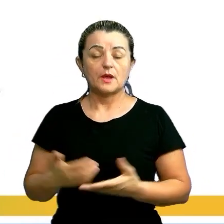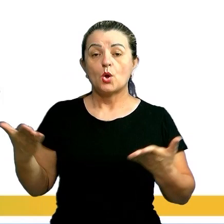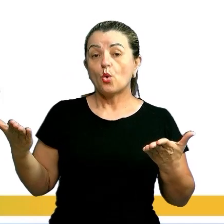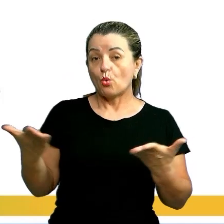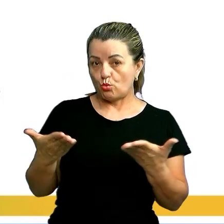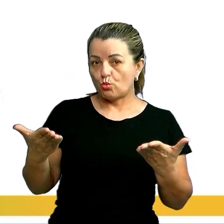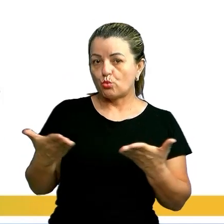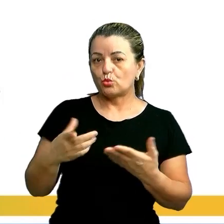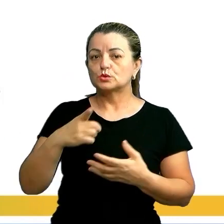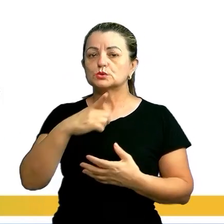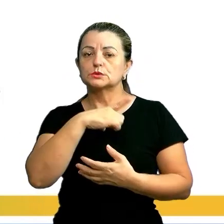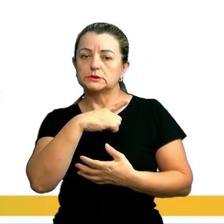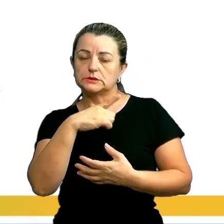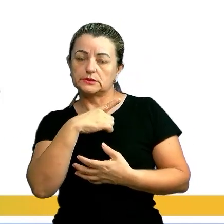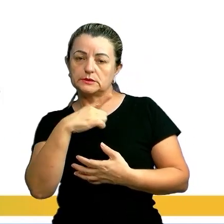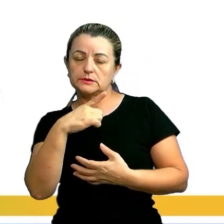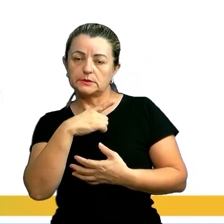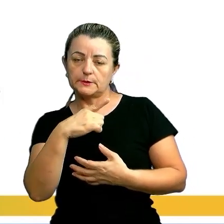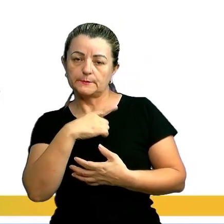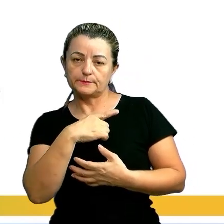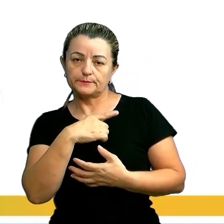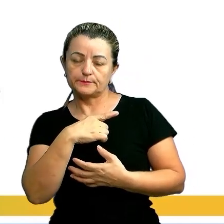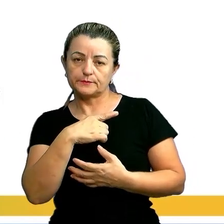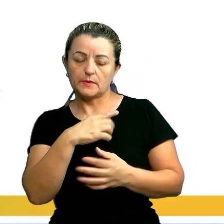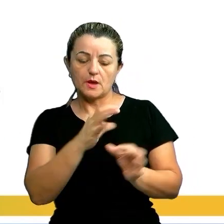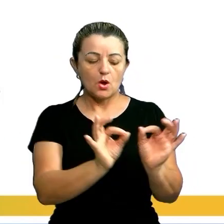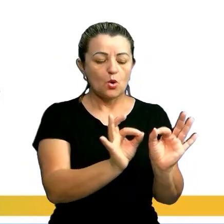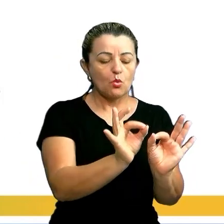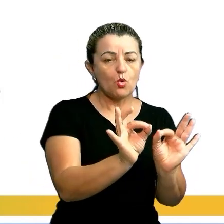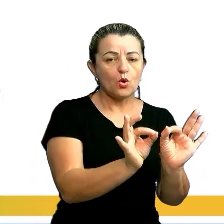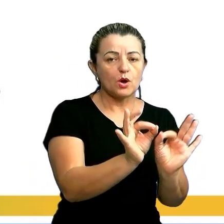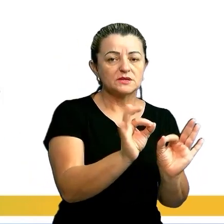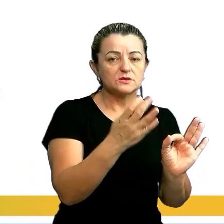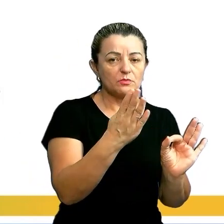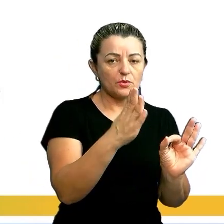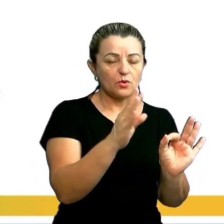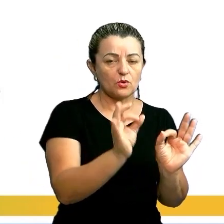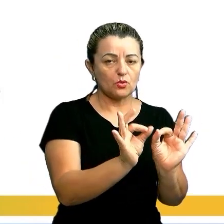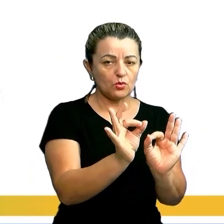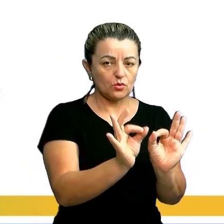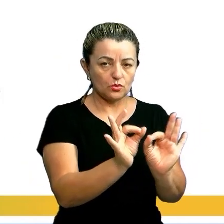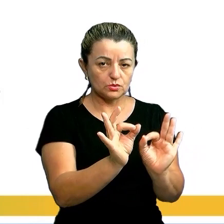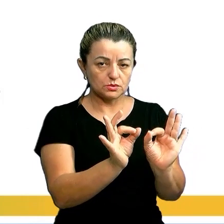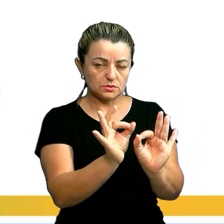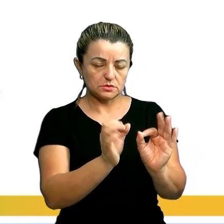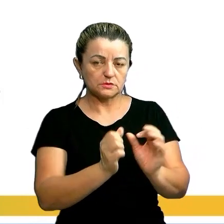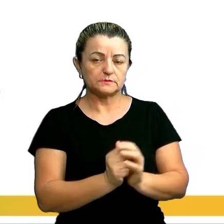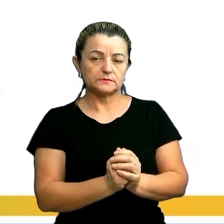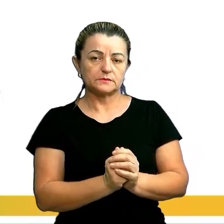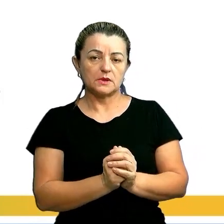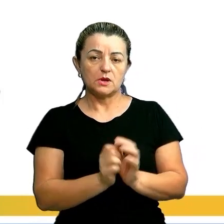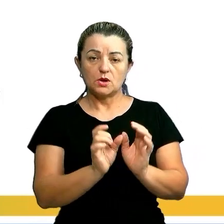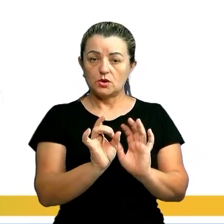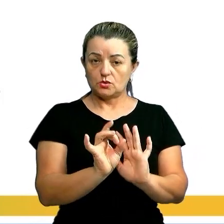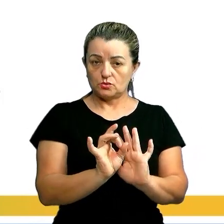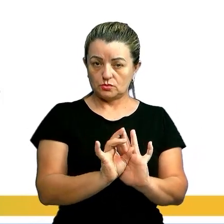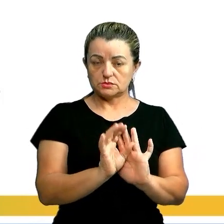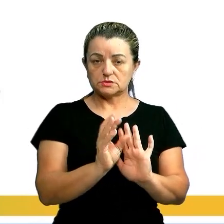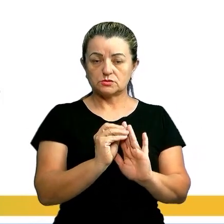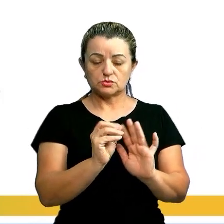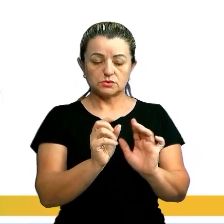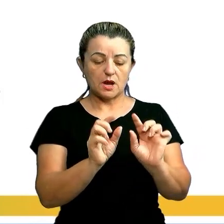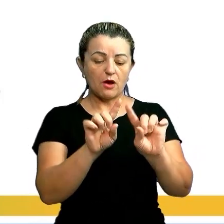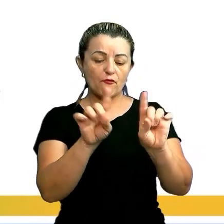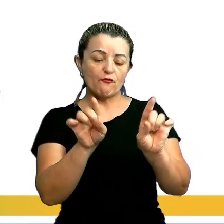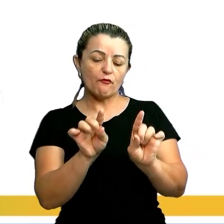existe uma classificação biológica levando em consideração não apenas as